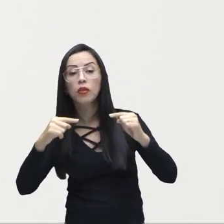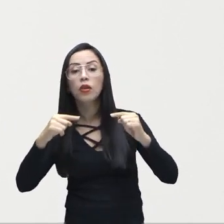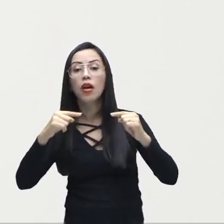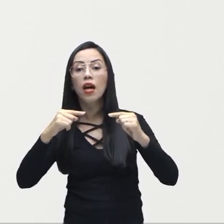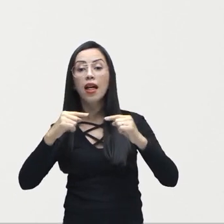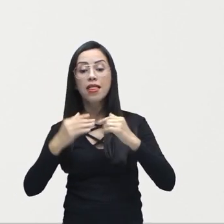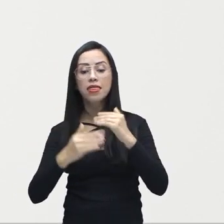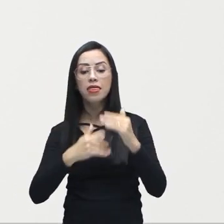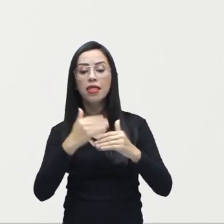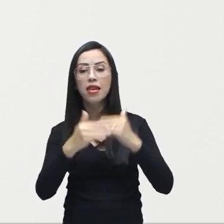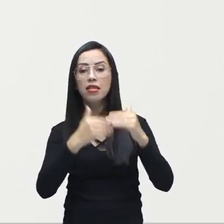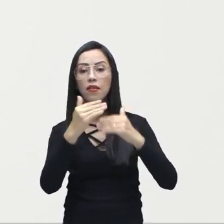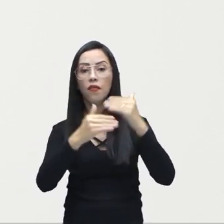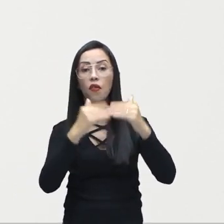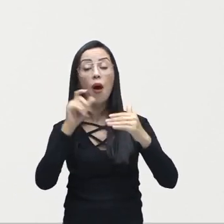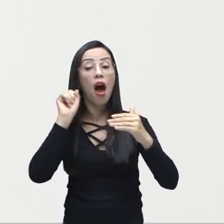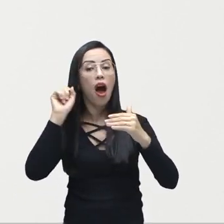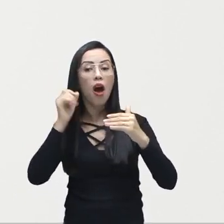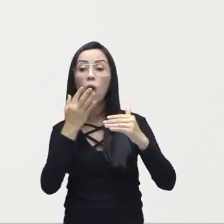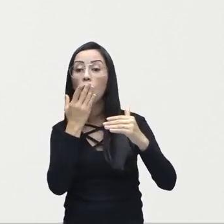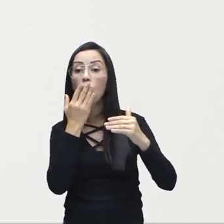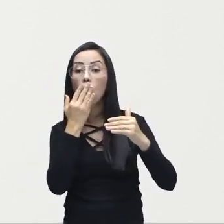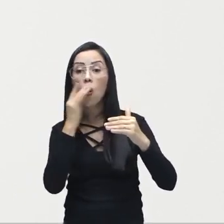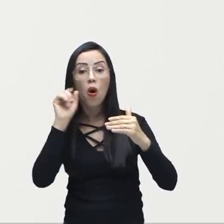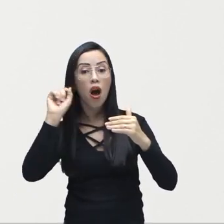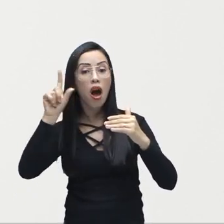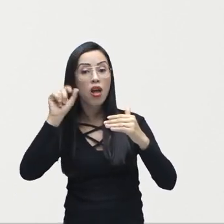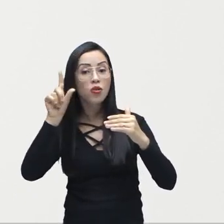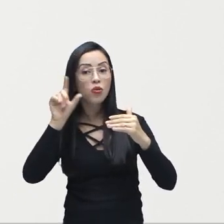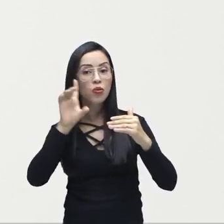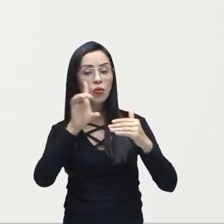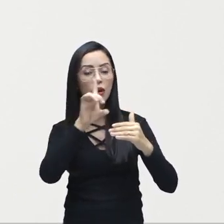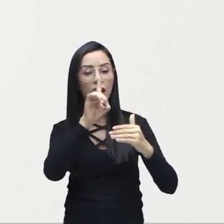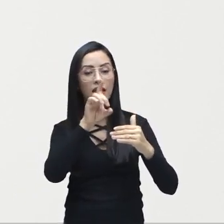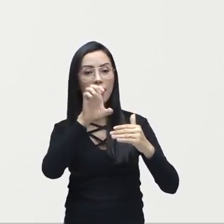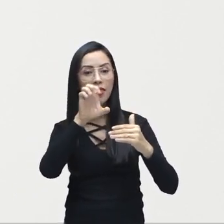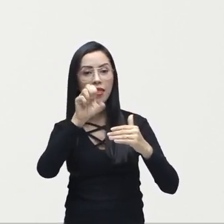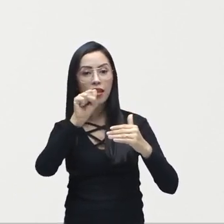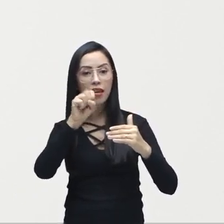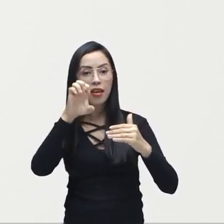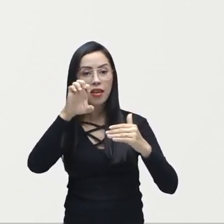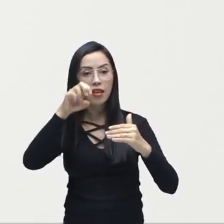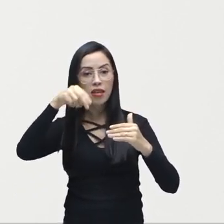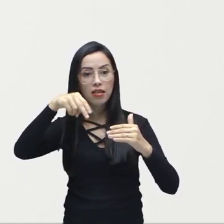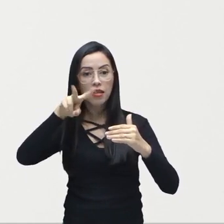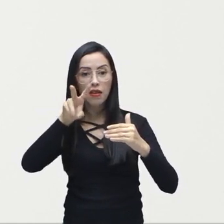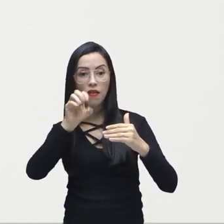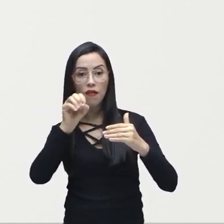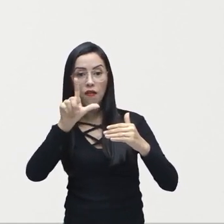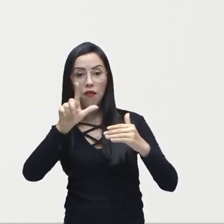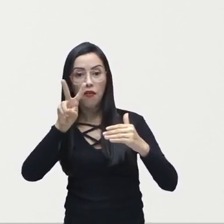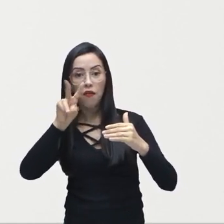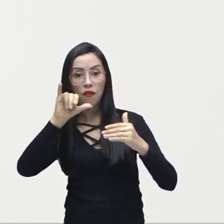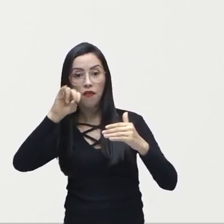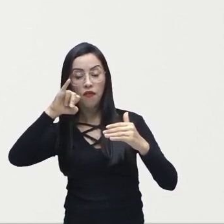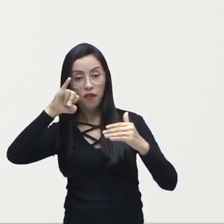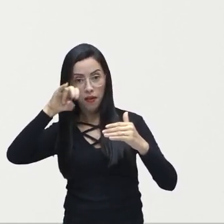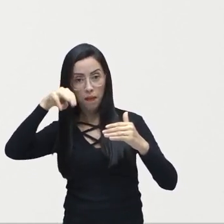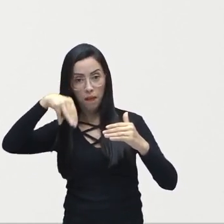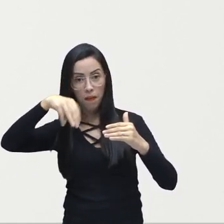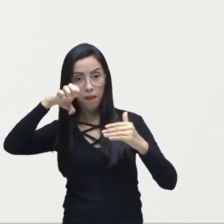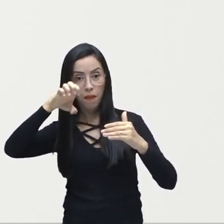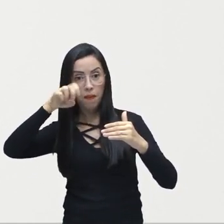desenvolvimento, é o quê? Para completar toda essa informação que está em azul, completa o que está em vermelho, que é a ideia